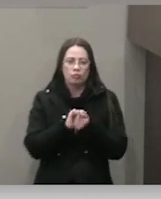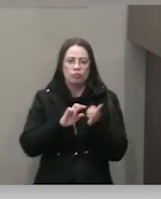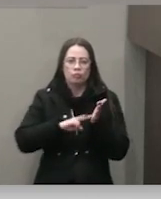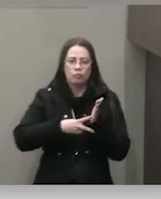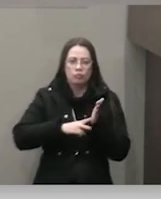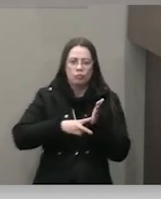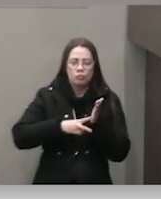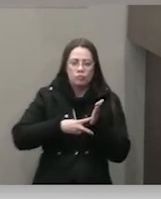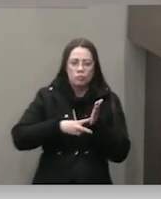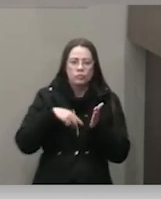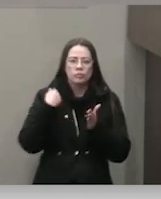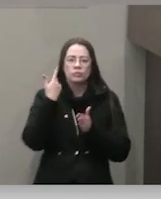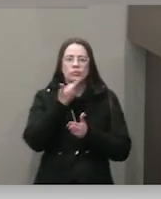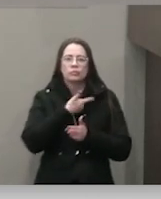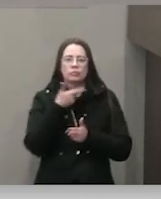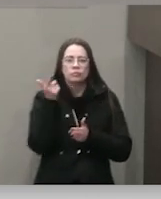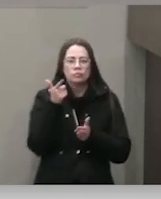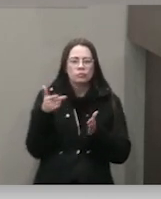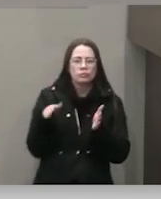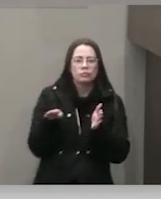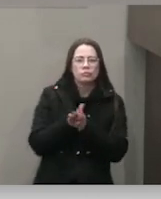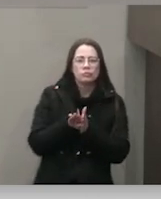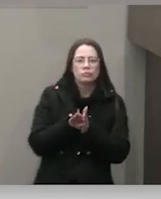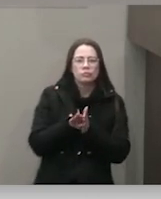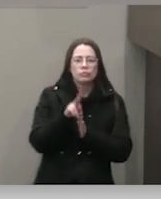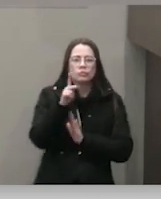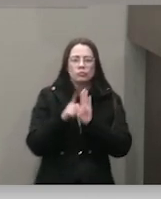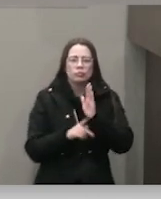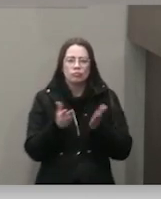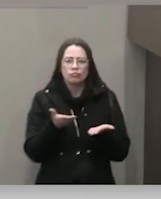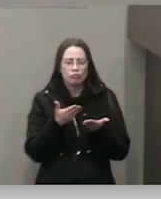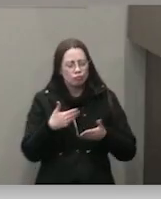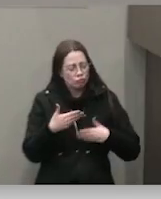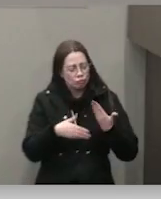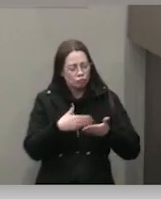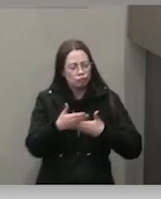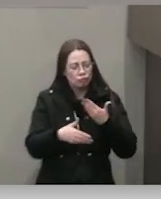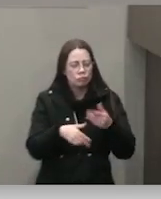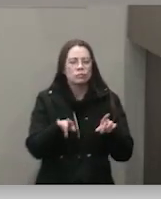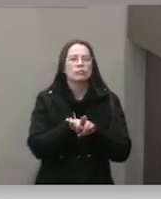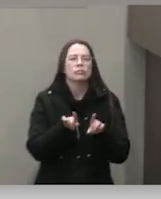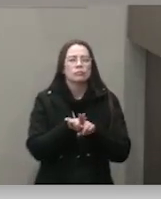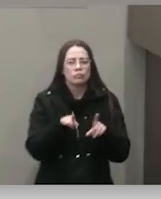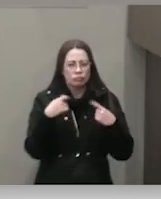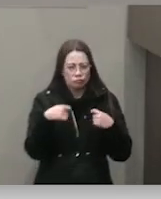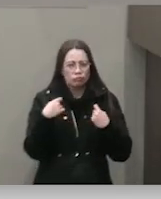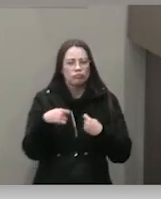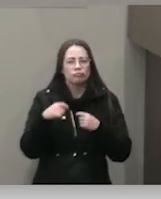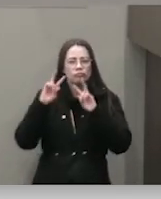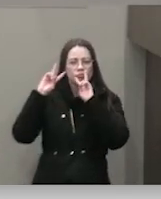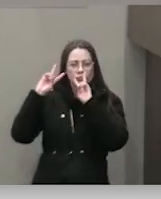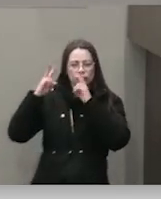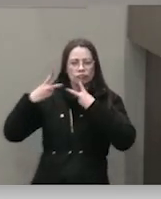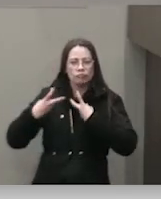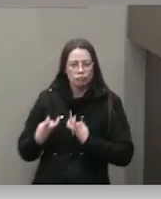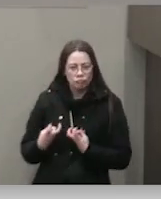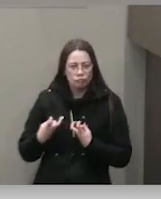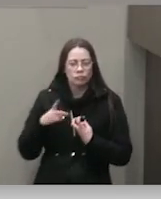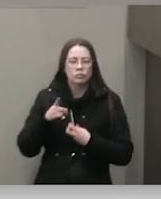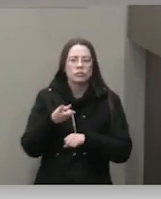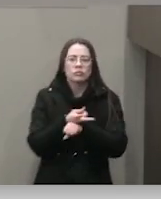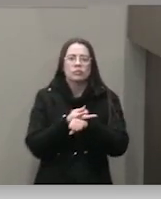Simpasso, e nós chegamos até aqui, o projeto hoje. É um avanço também, que nós também temos que reconhecer, e que é uma